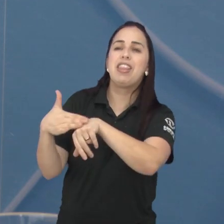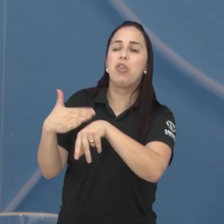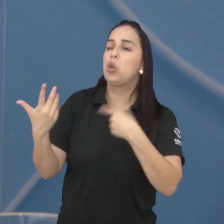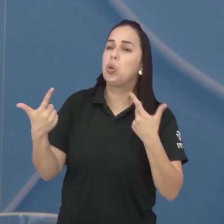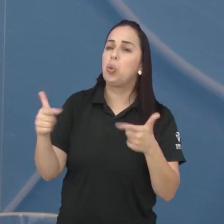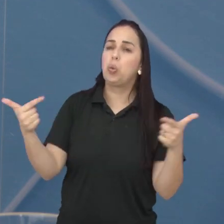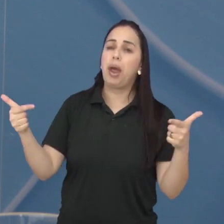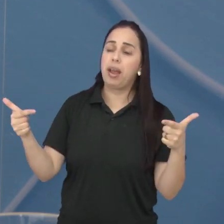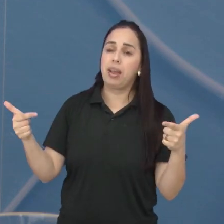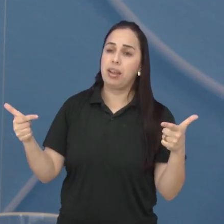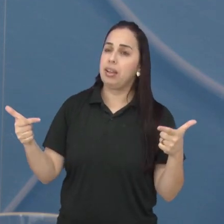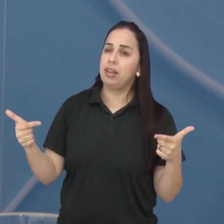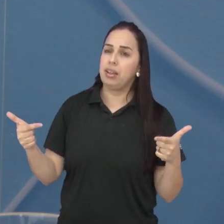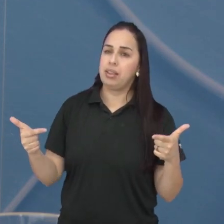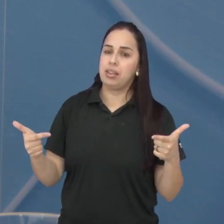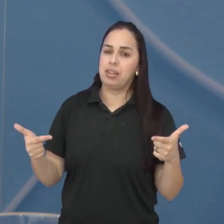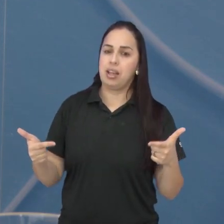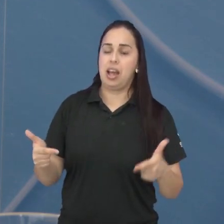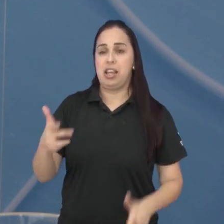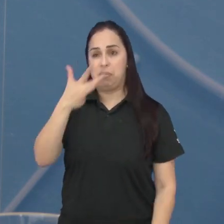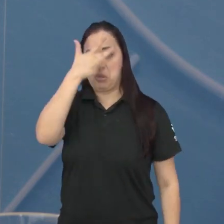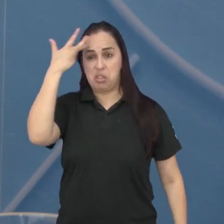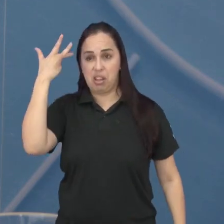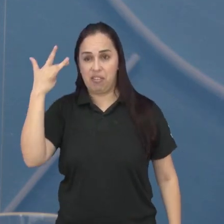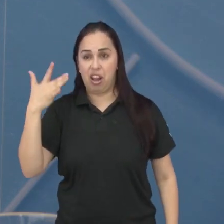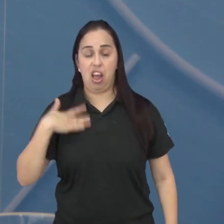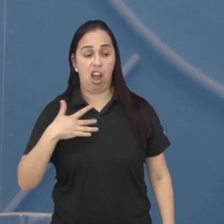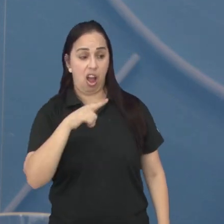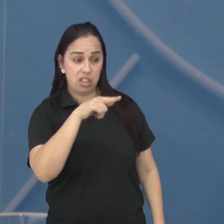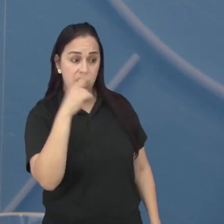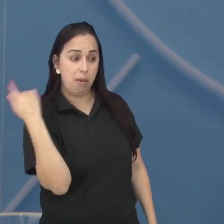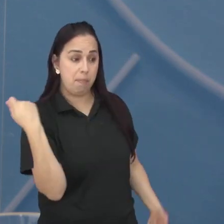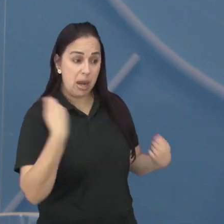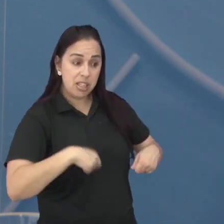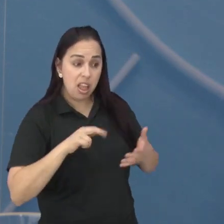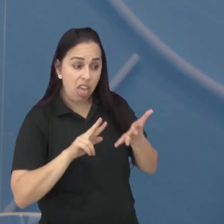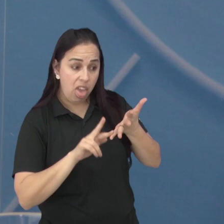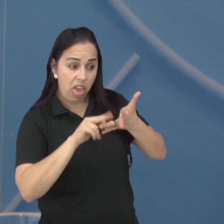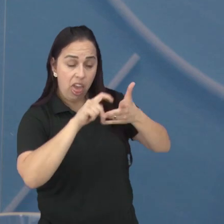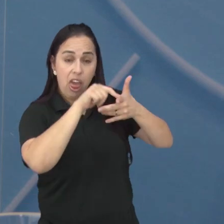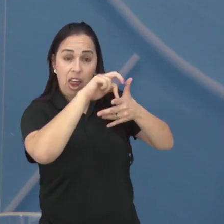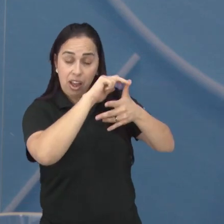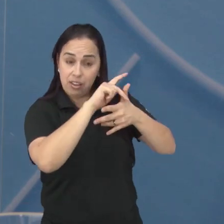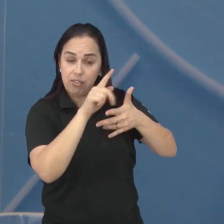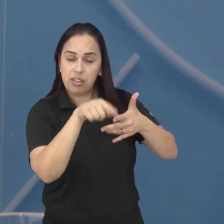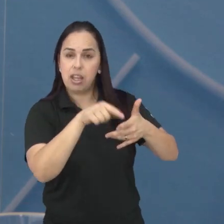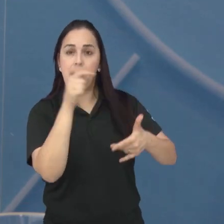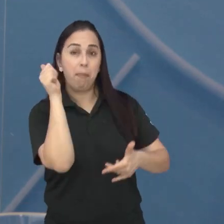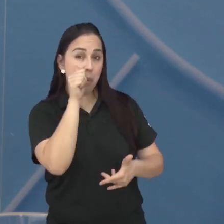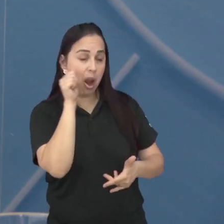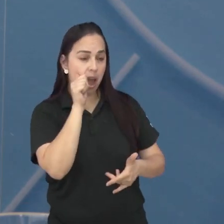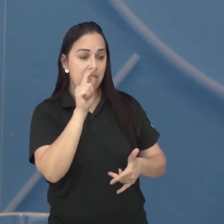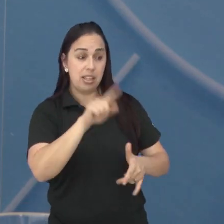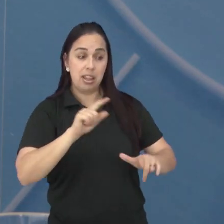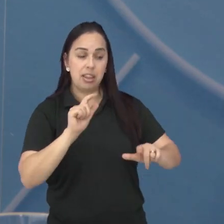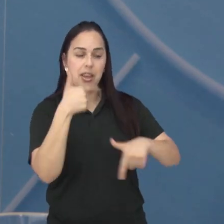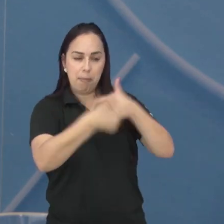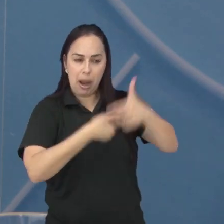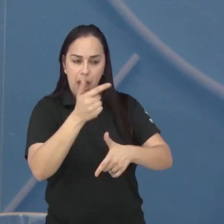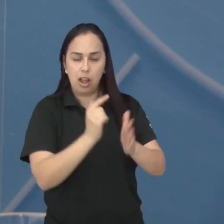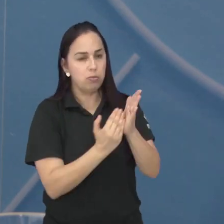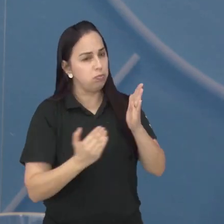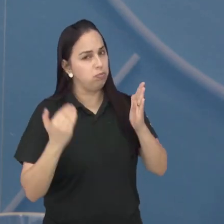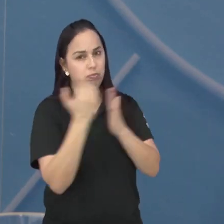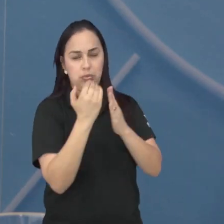não tem, as pessoas estão falando, ó, você tem que chegar lá, você tem que conseguir, e se você é mulher, você tem que fazer dobrado, você tem que